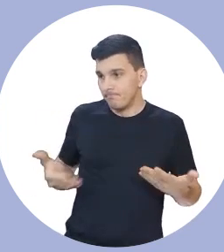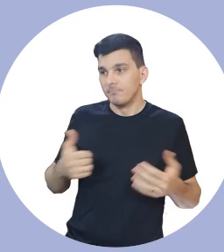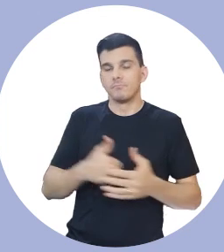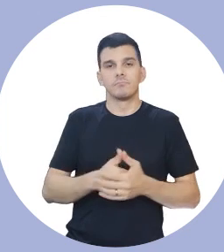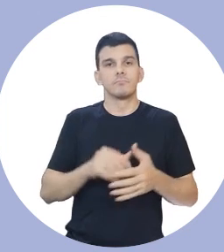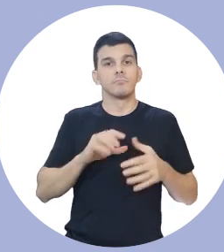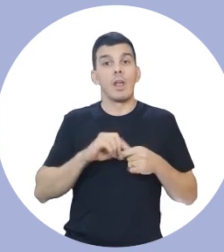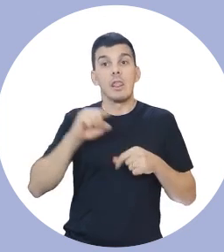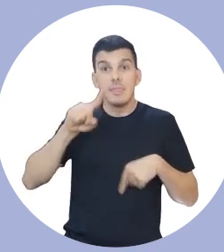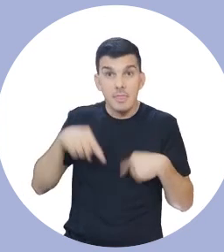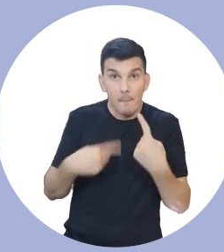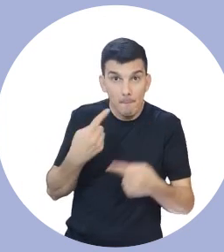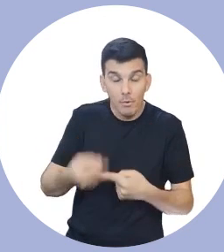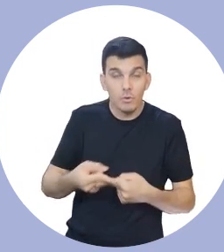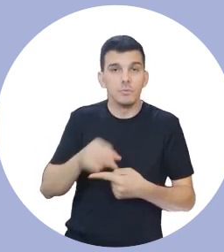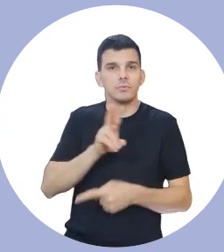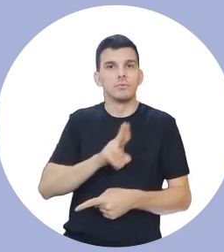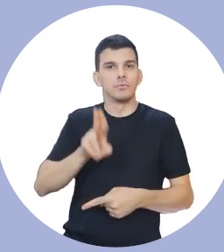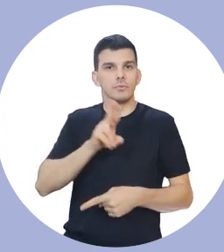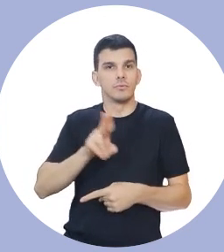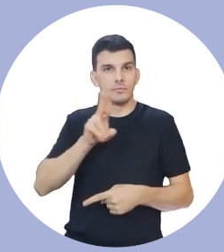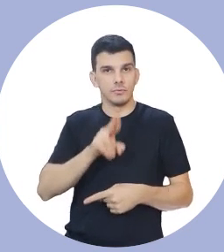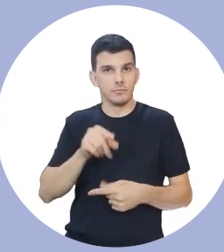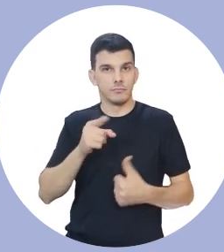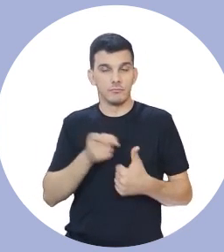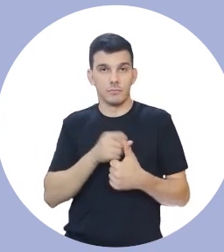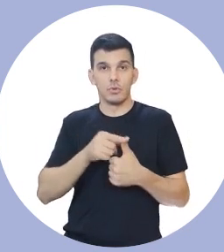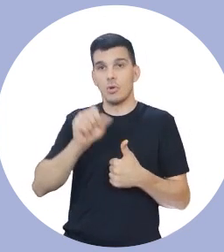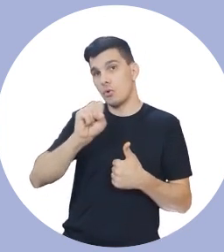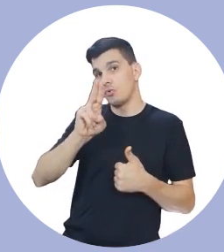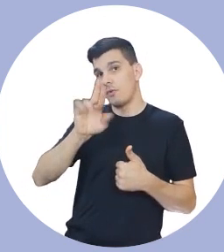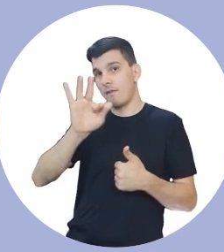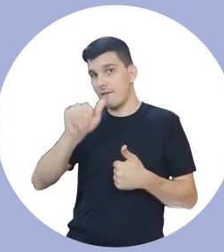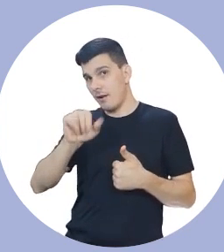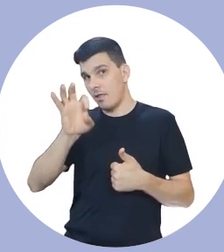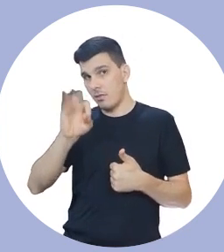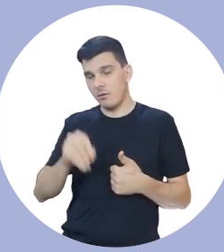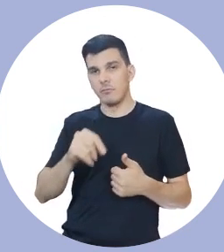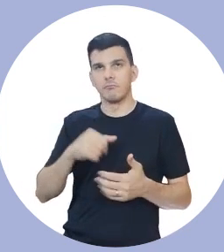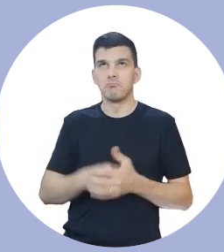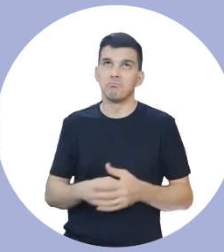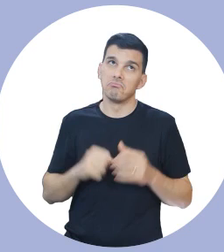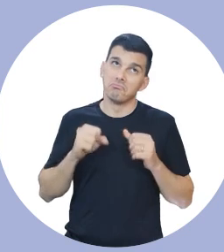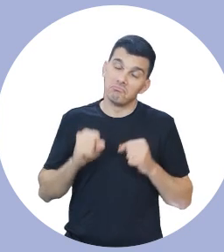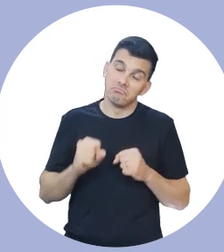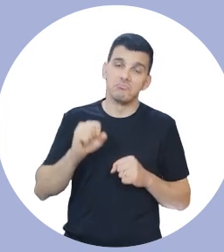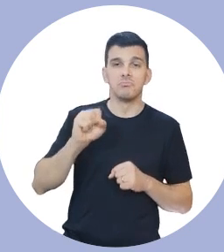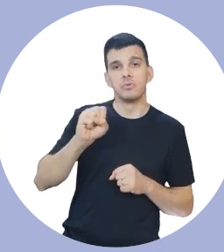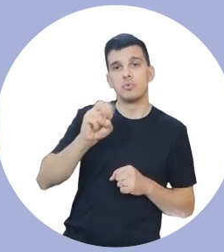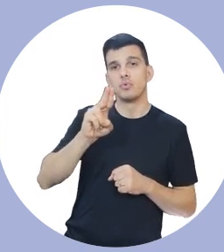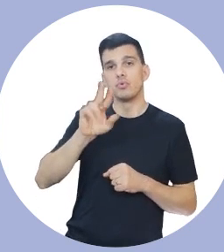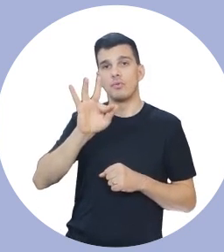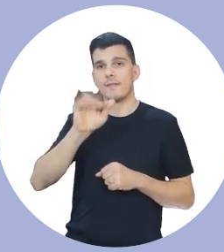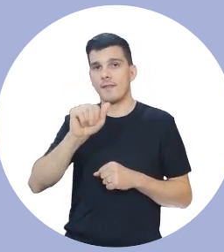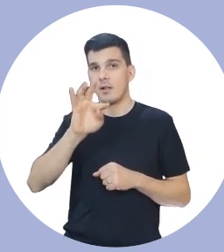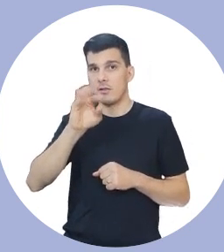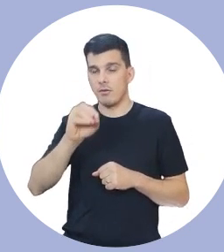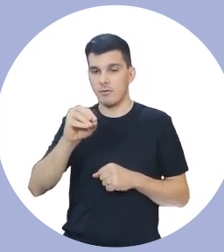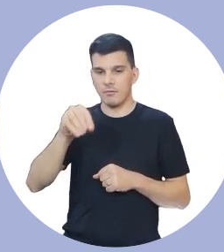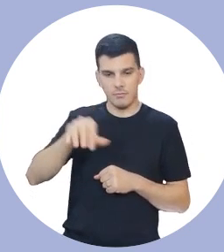misturas associados pós a utilização desse sulfato de alumínio. O sulfato de